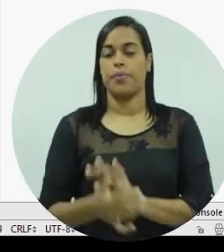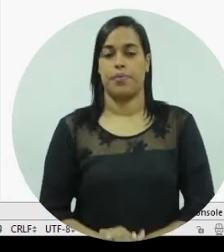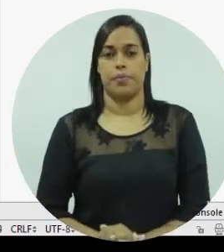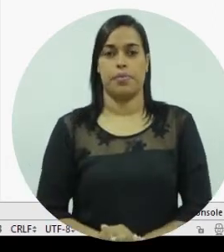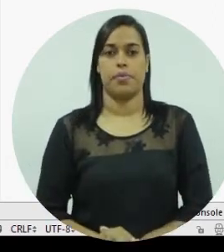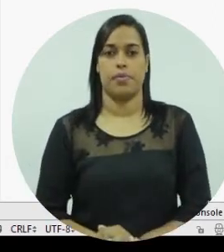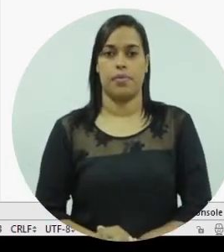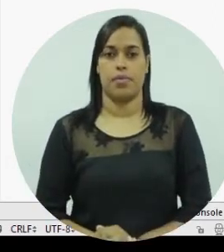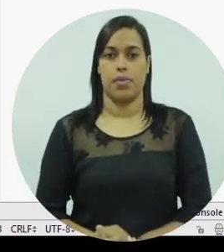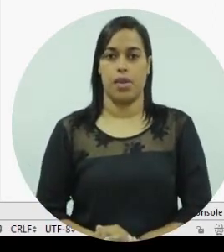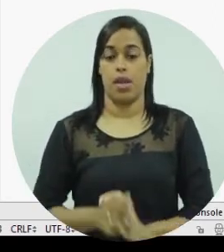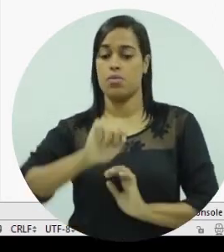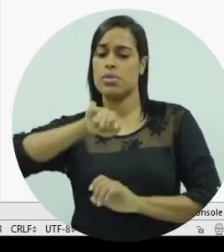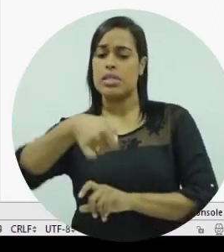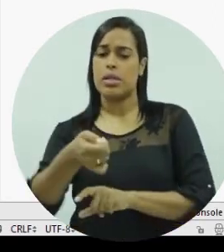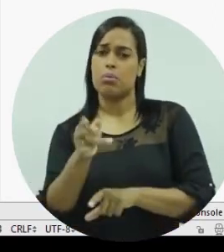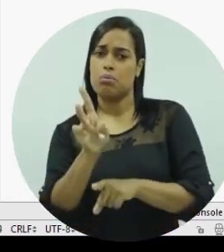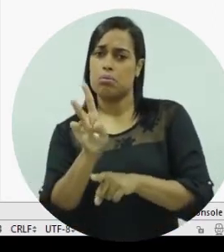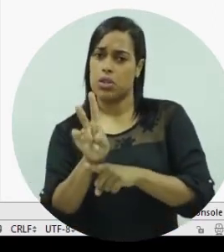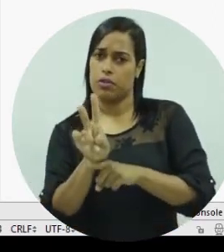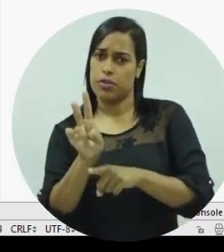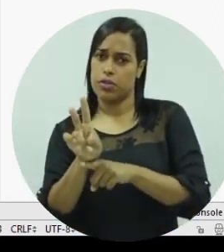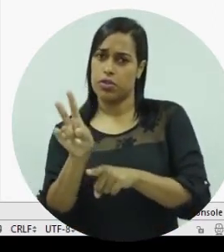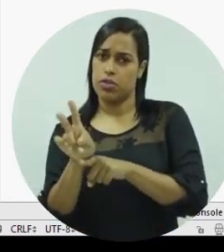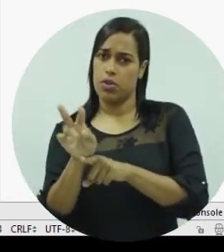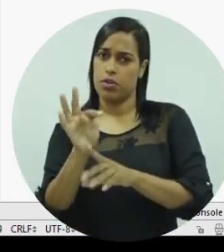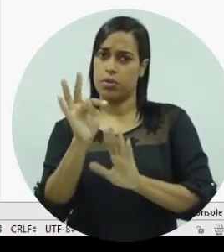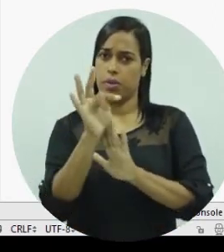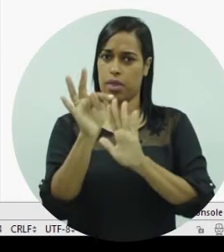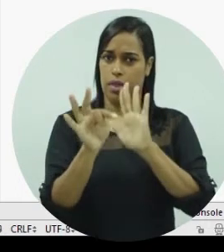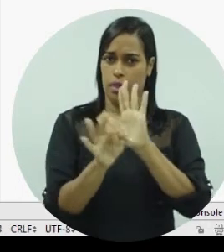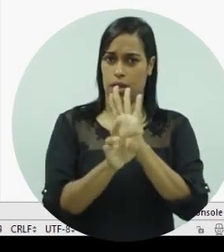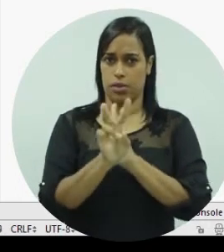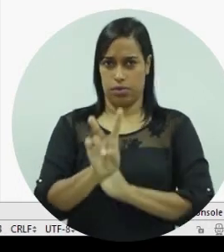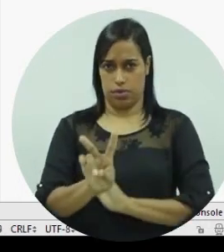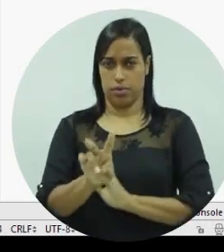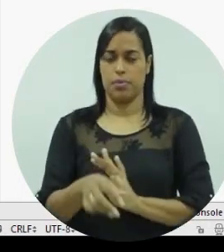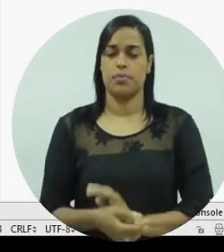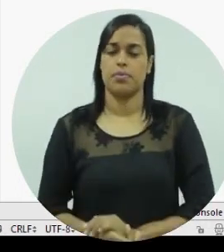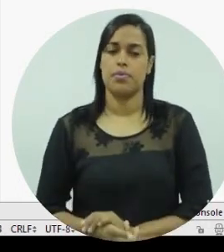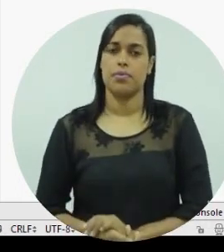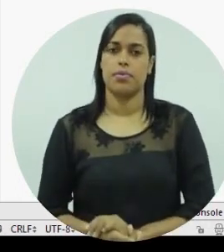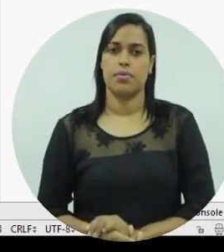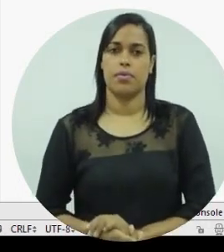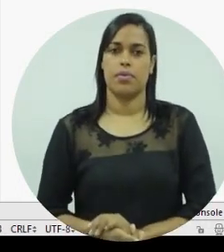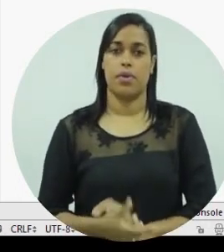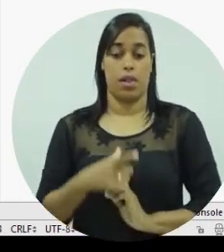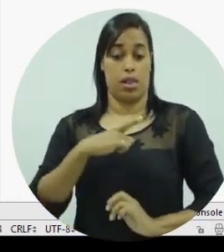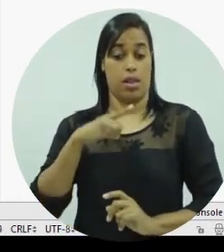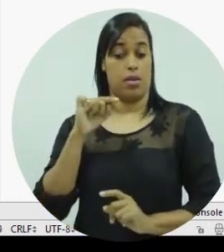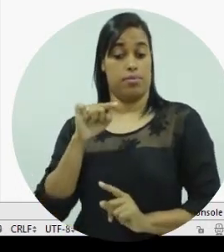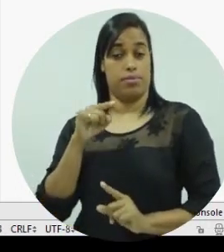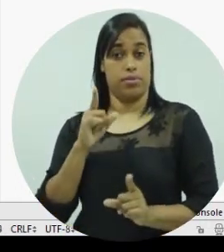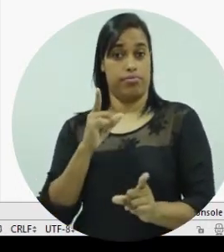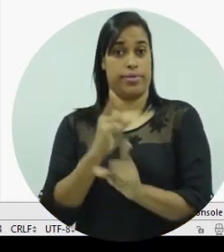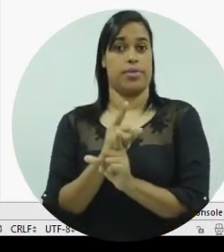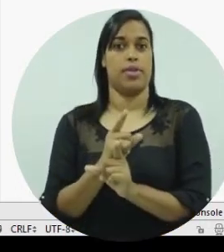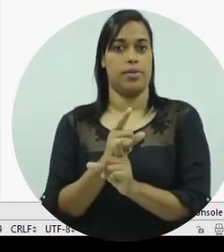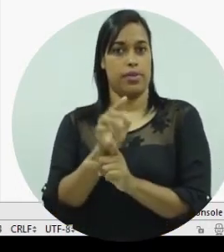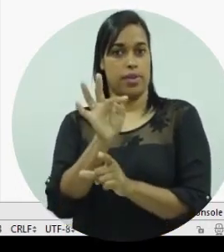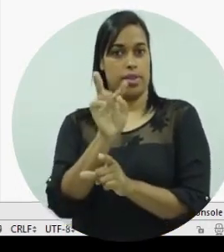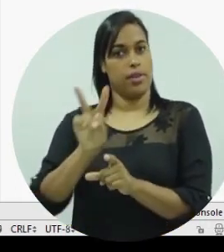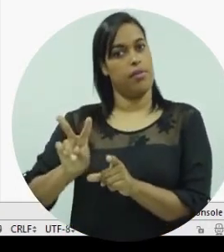Pronto, agora que temos na memória guardada um elemento e temos um identificador para